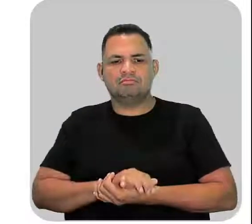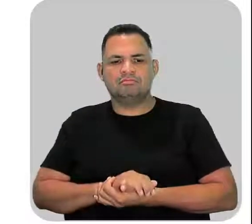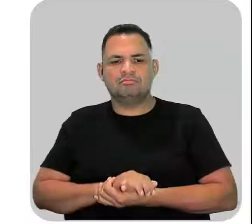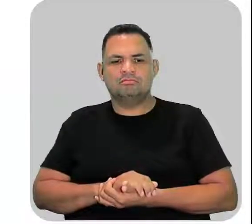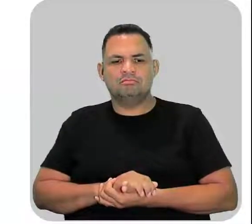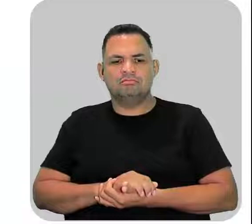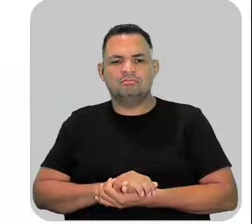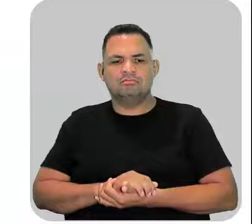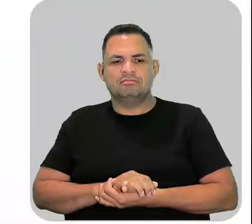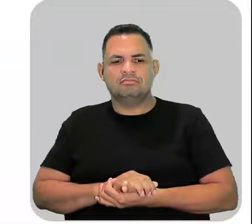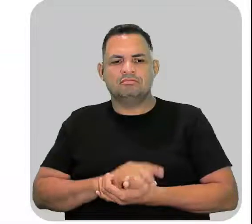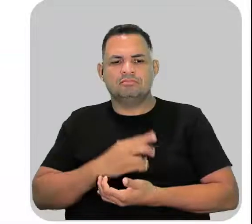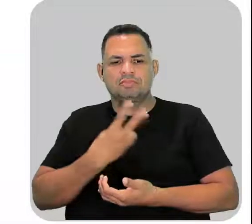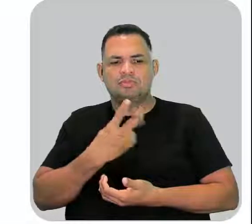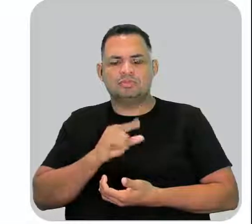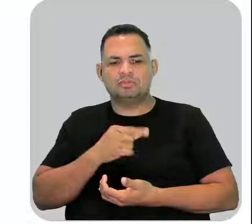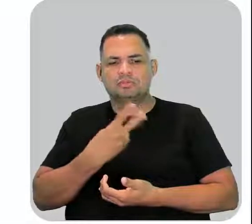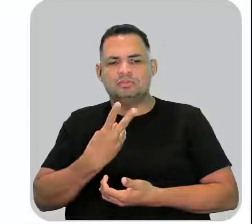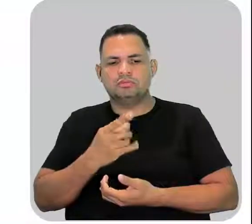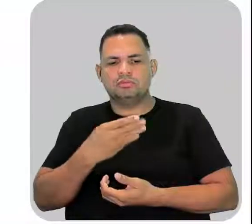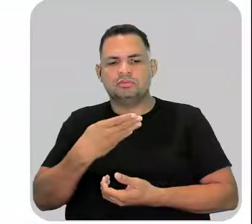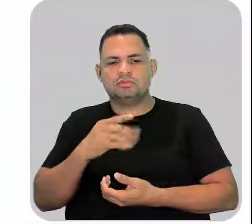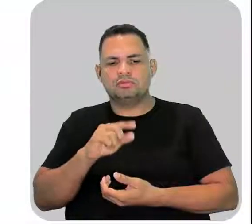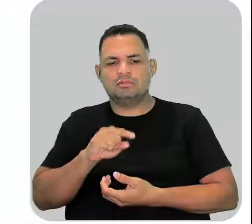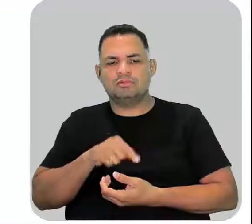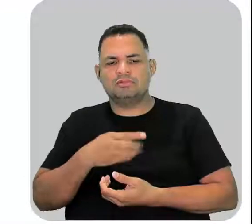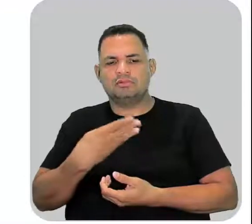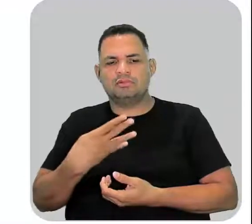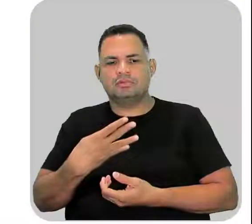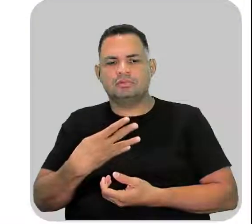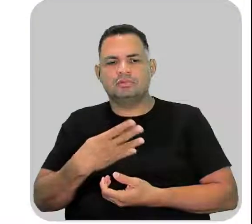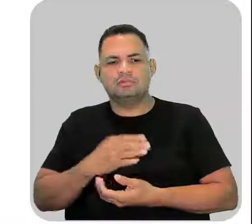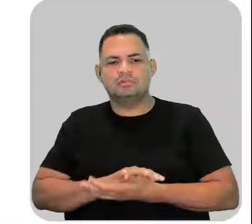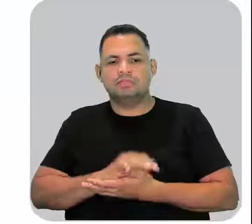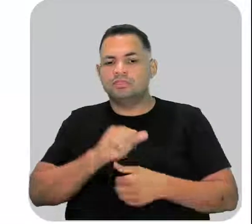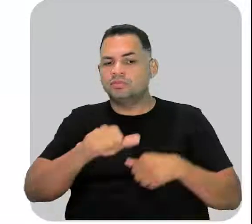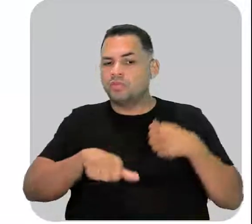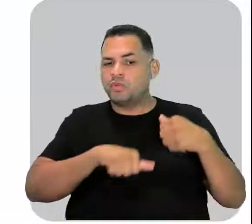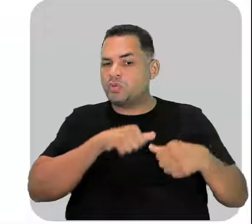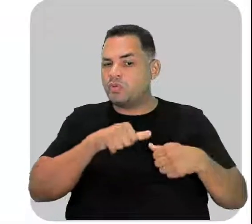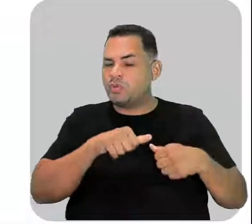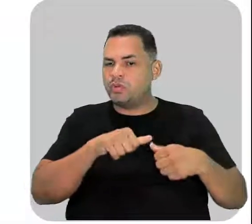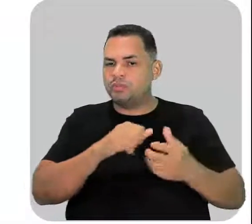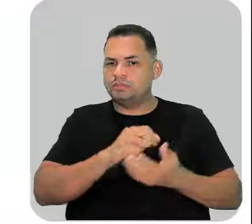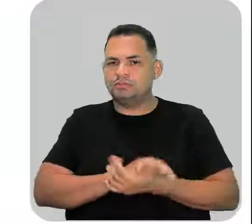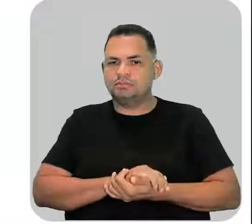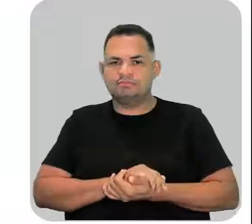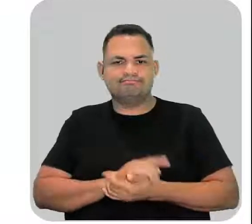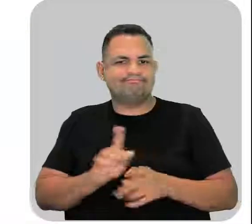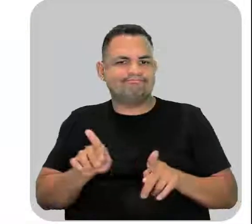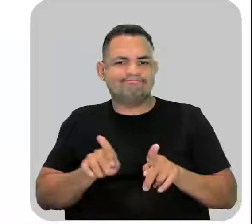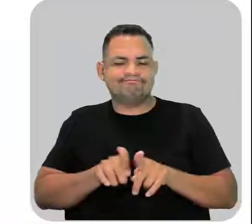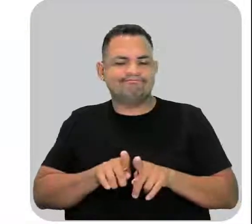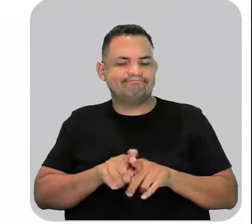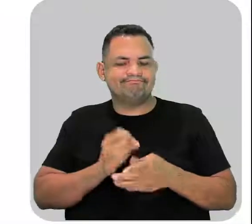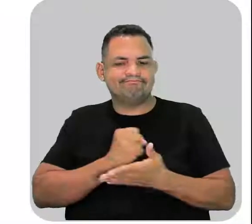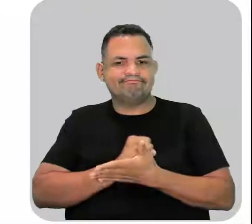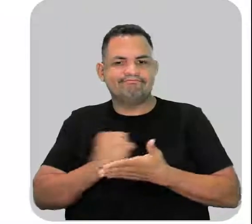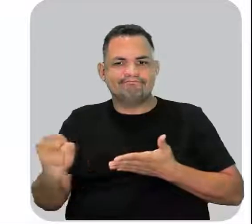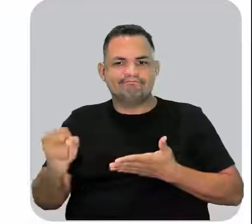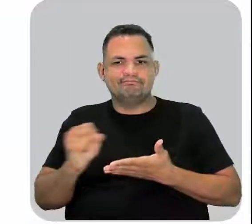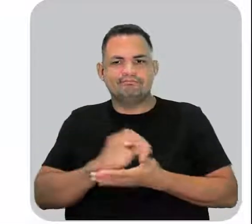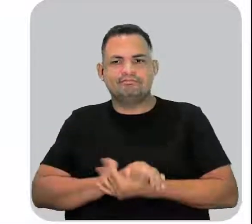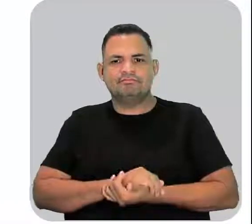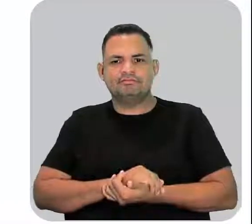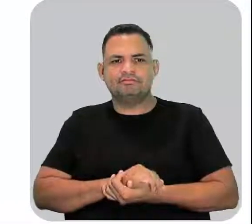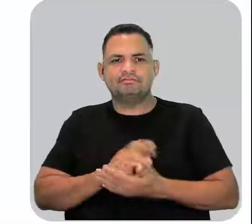ramificação lá, 2,2, 4,4. Já mudou de lugar, não mudou? Então, ela também está fora.